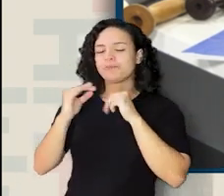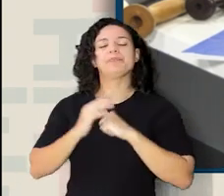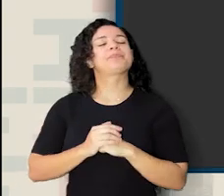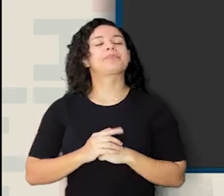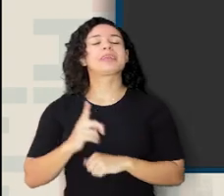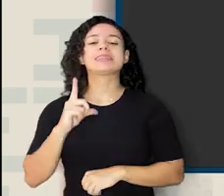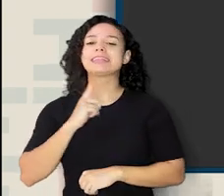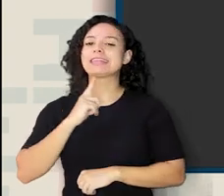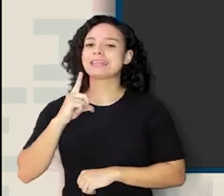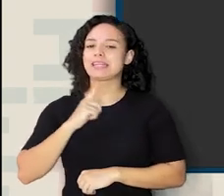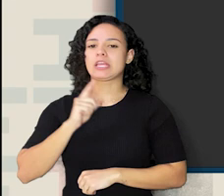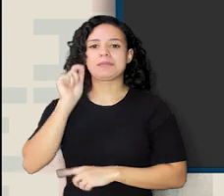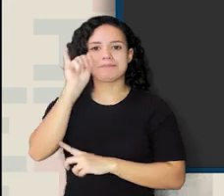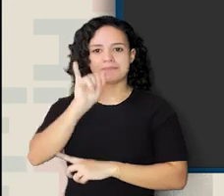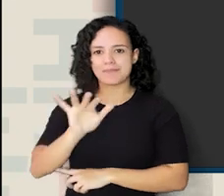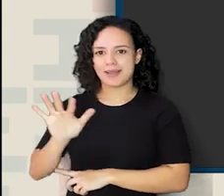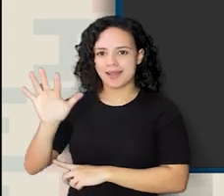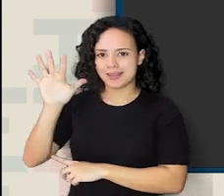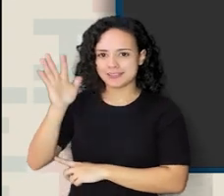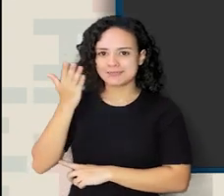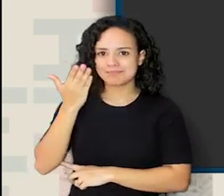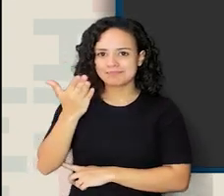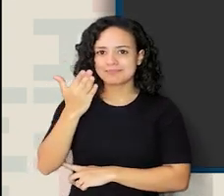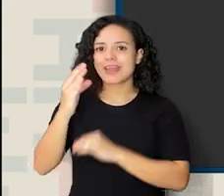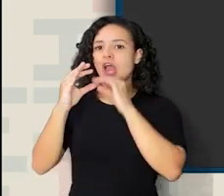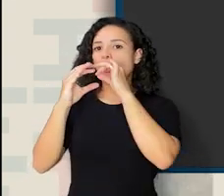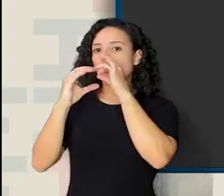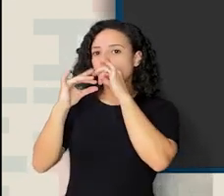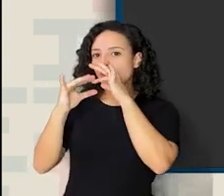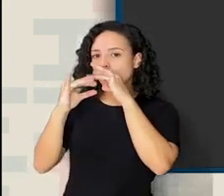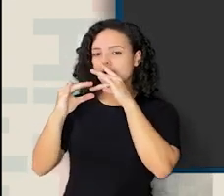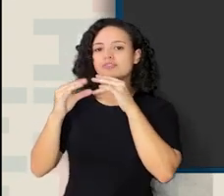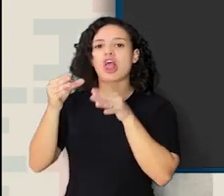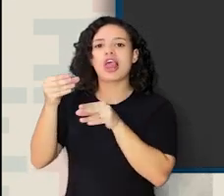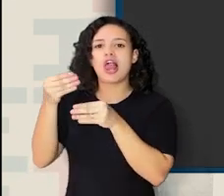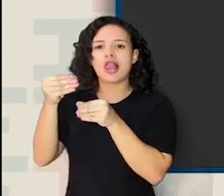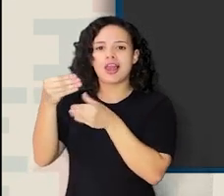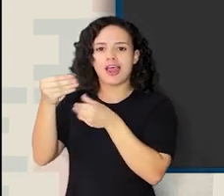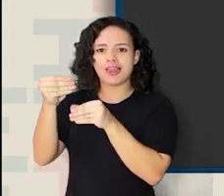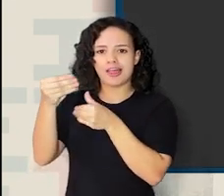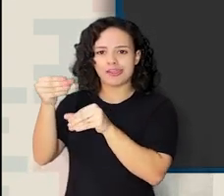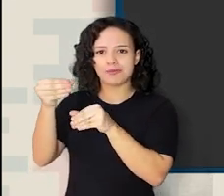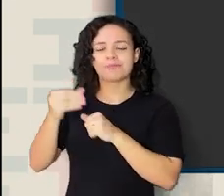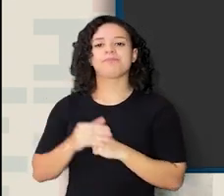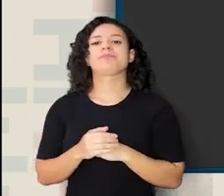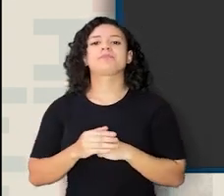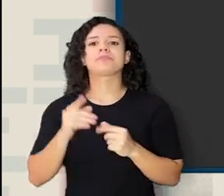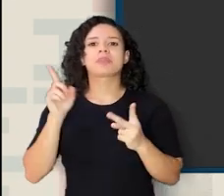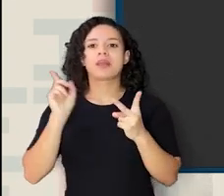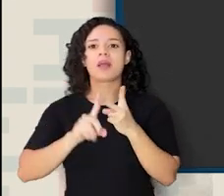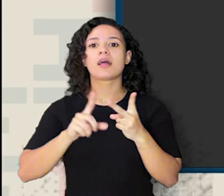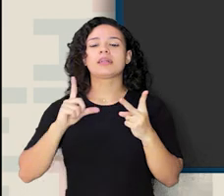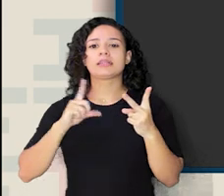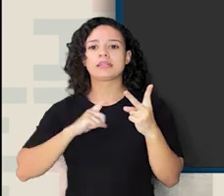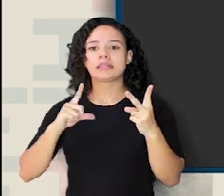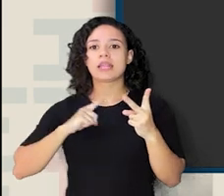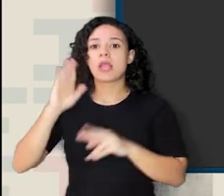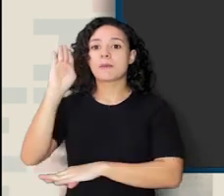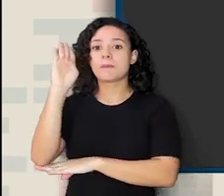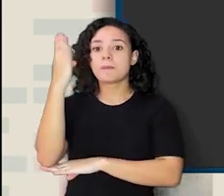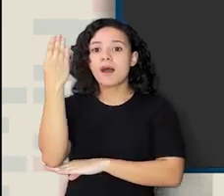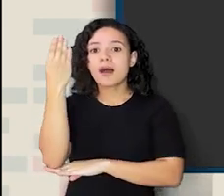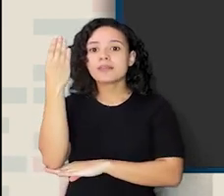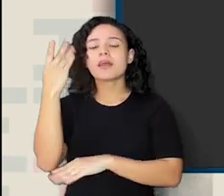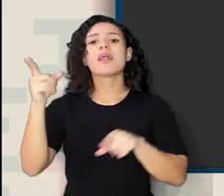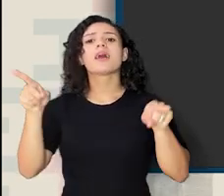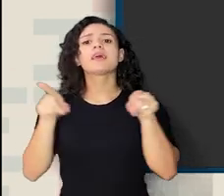né? Temos aí uma imagem de flautas de plástico, temos aí uma imagem de